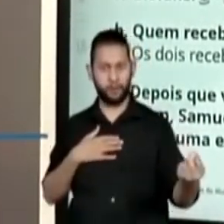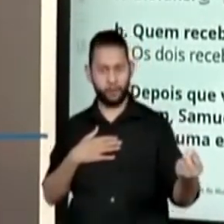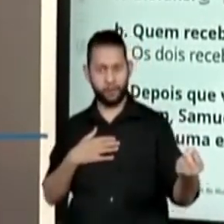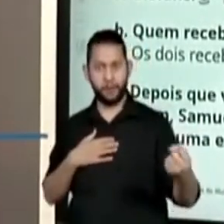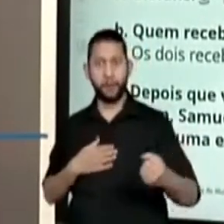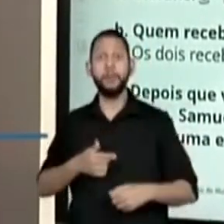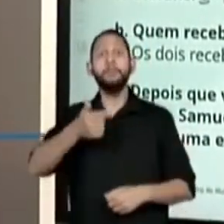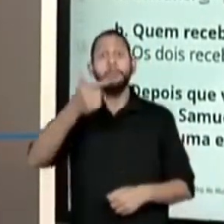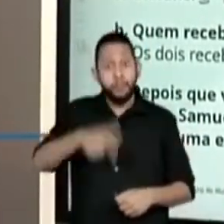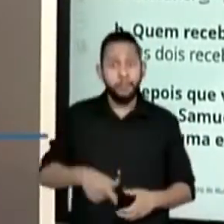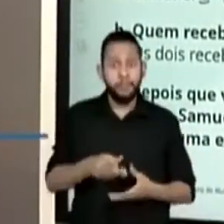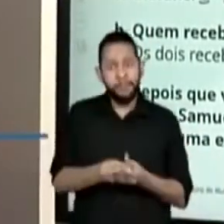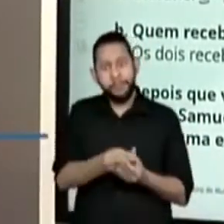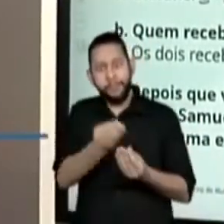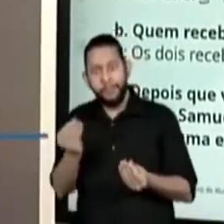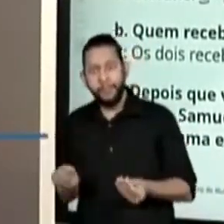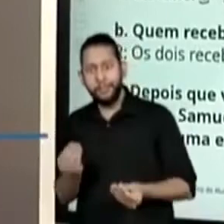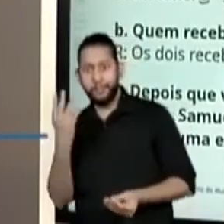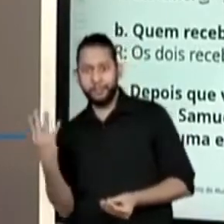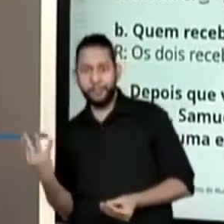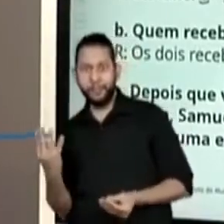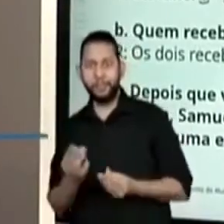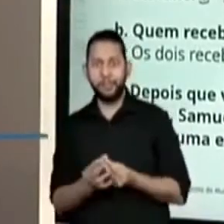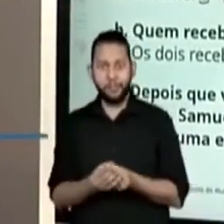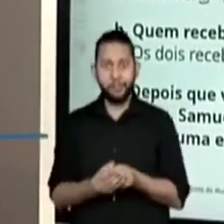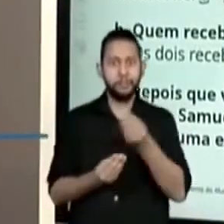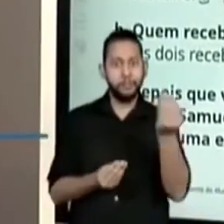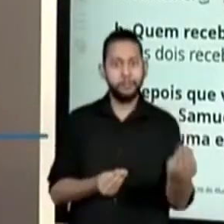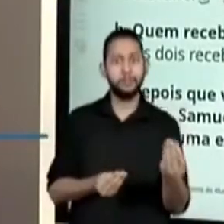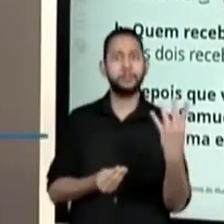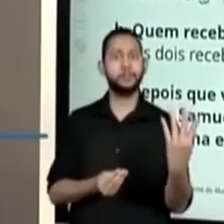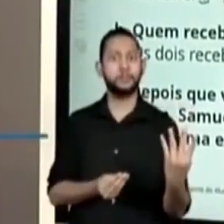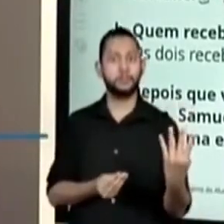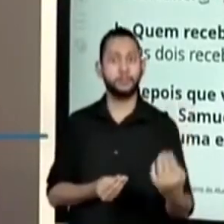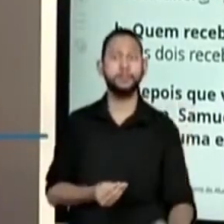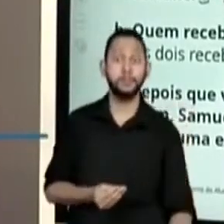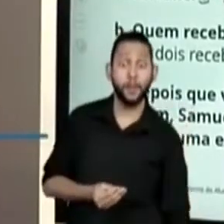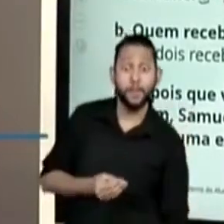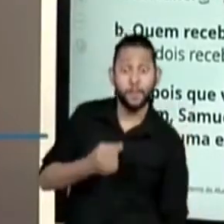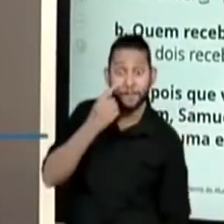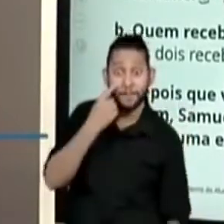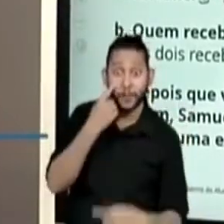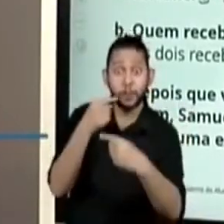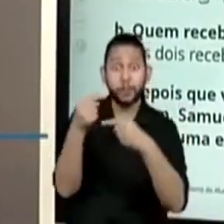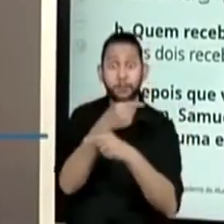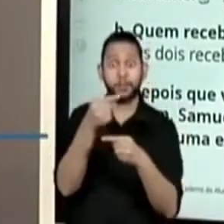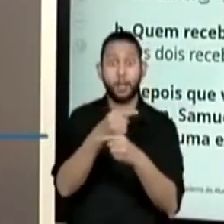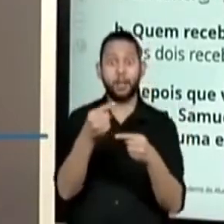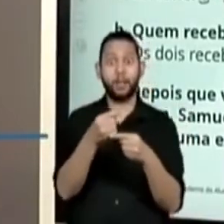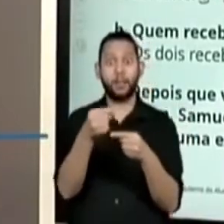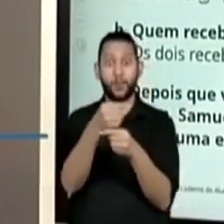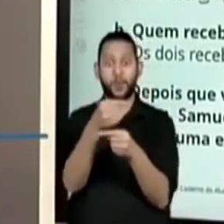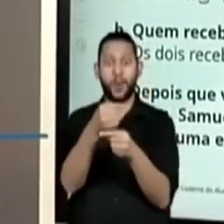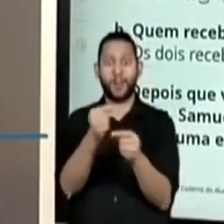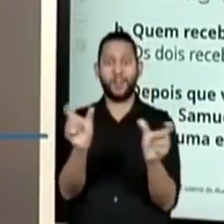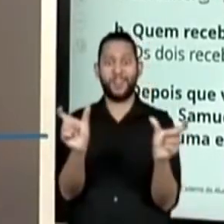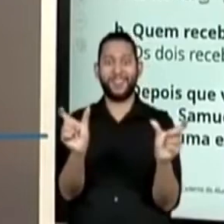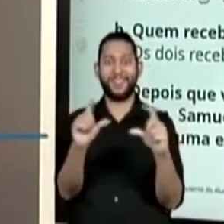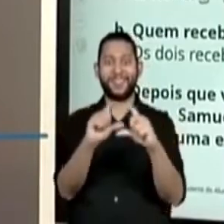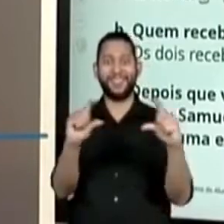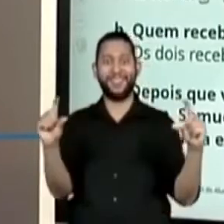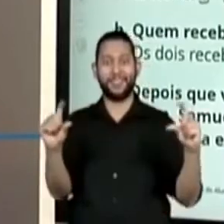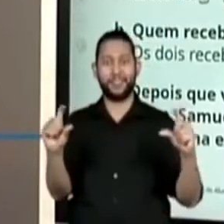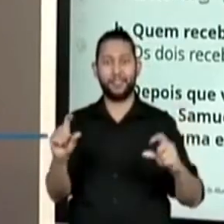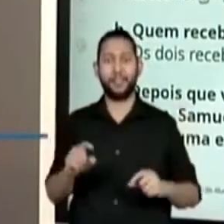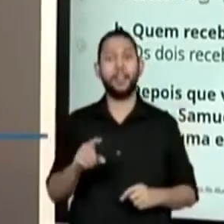outro tanto igual que o outro menino tem no final vocês verem uma relação de igualdade não é um sinal de igual é uma